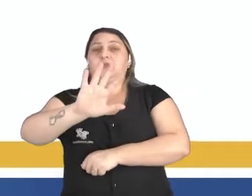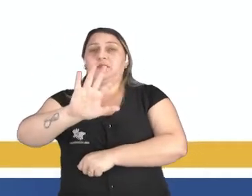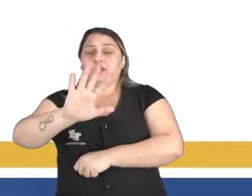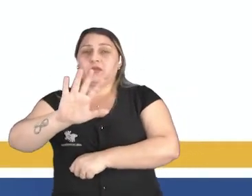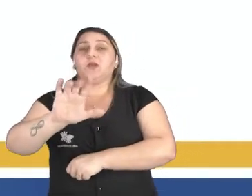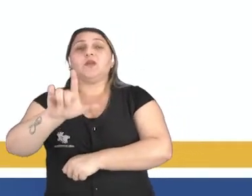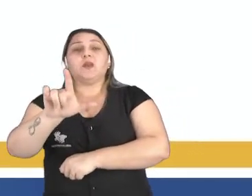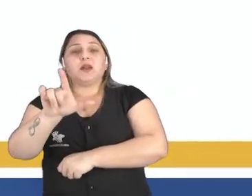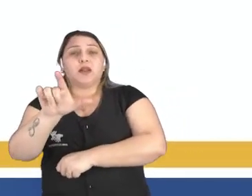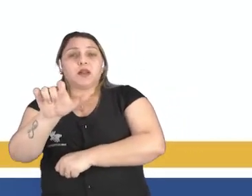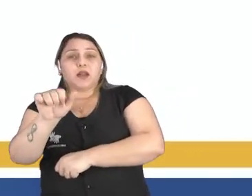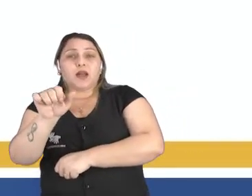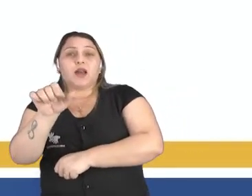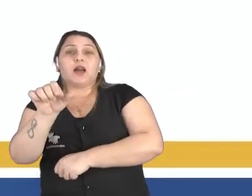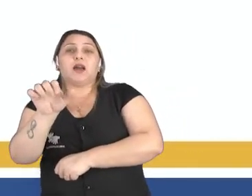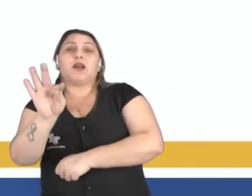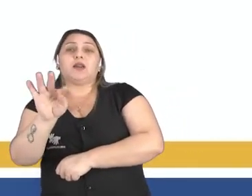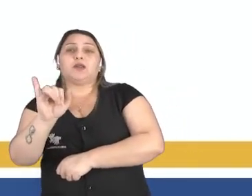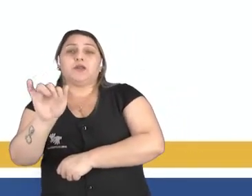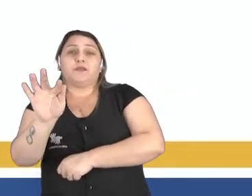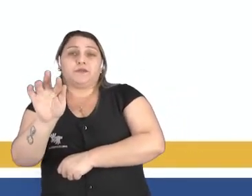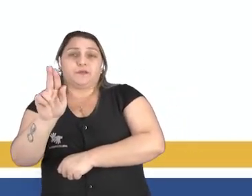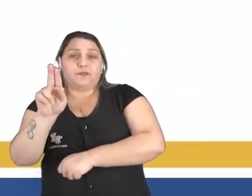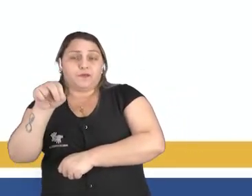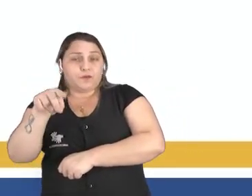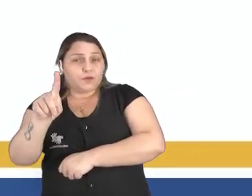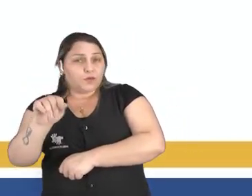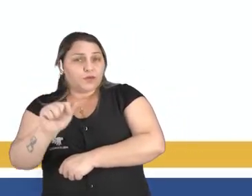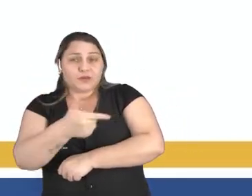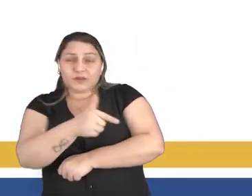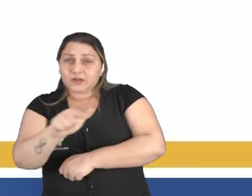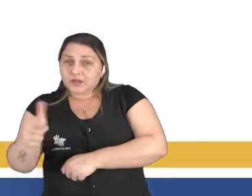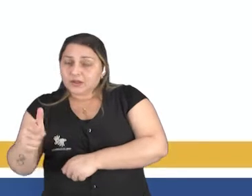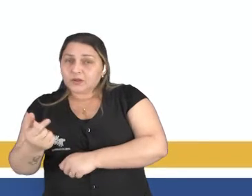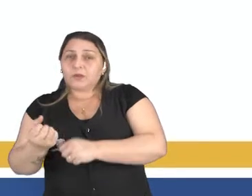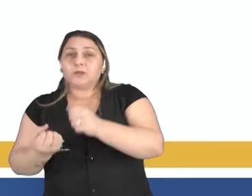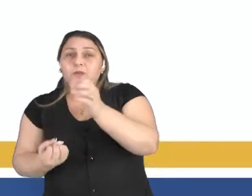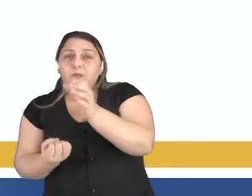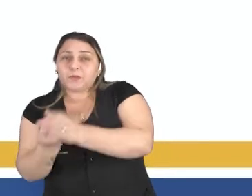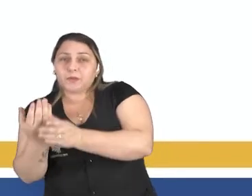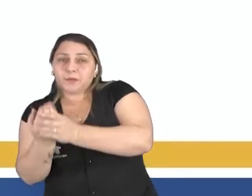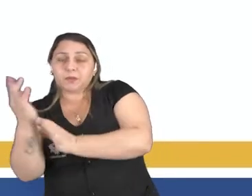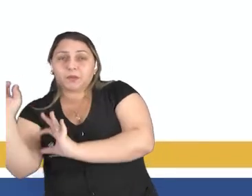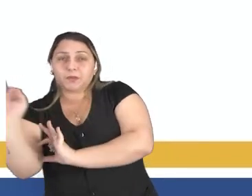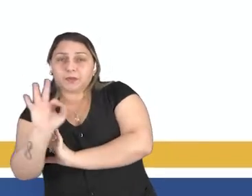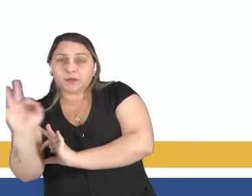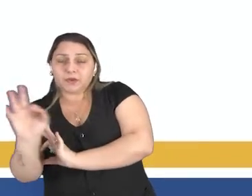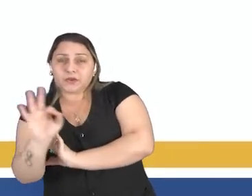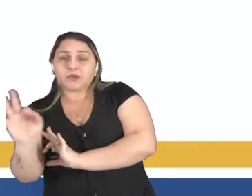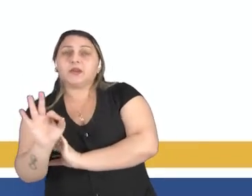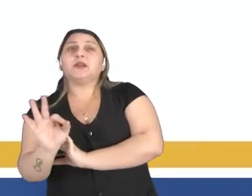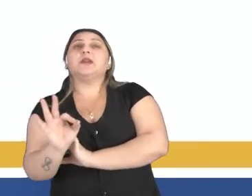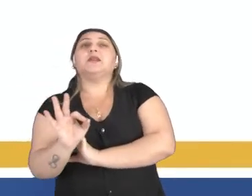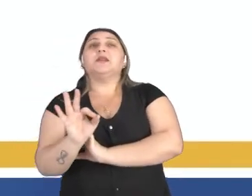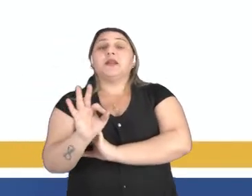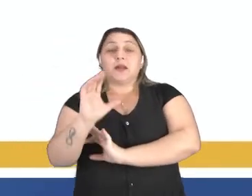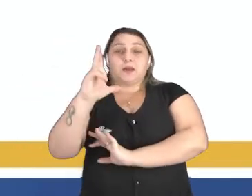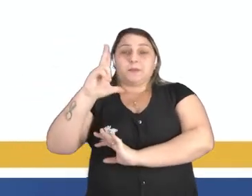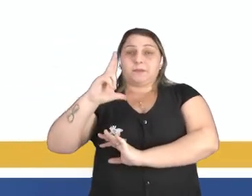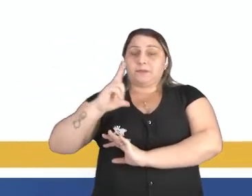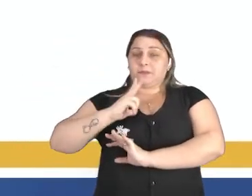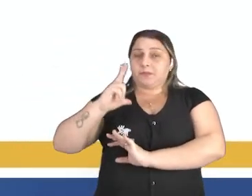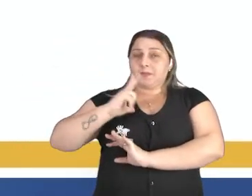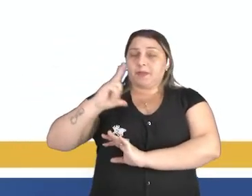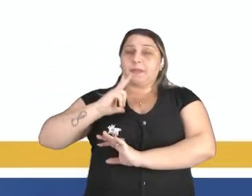os latifúndios improdutivos, né? E aí essa palavra vai mexer com muita gente, né? Encampar as refinarias particulares